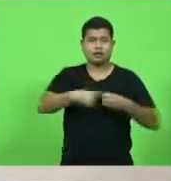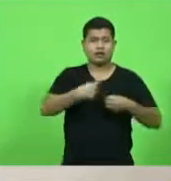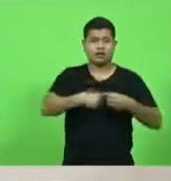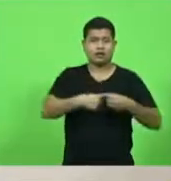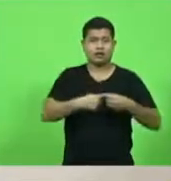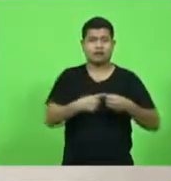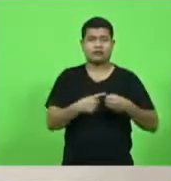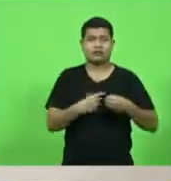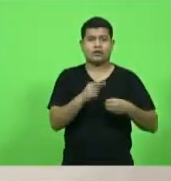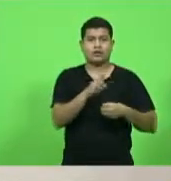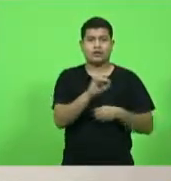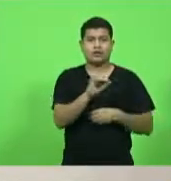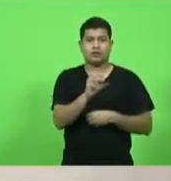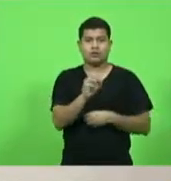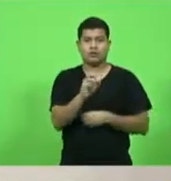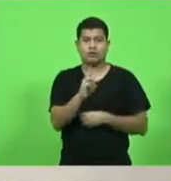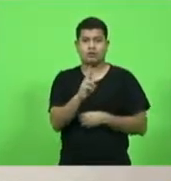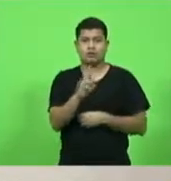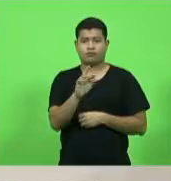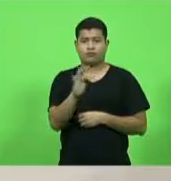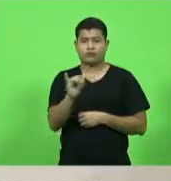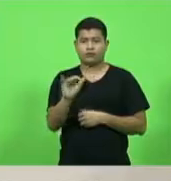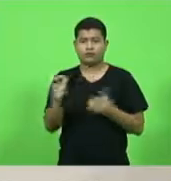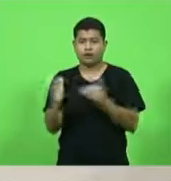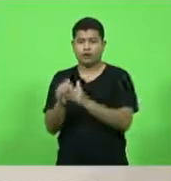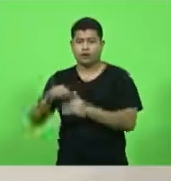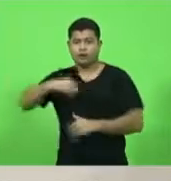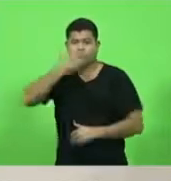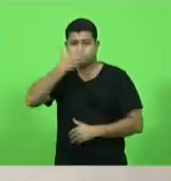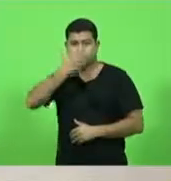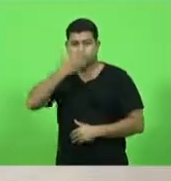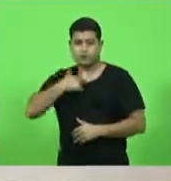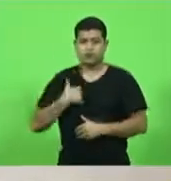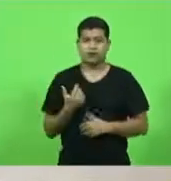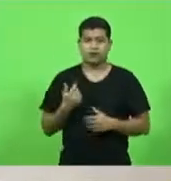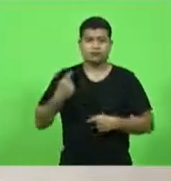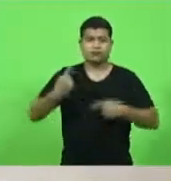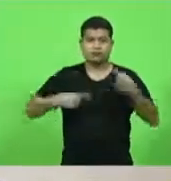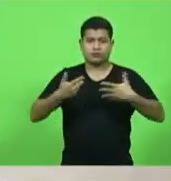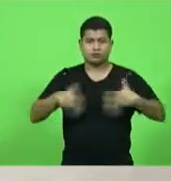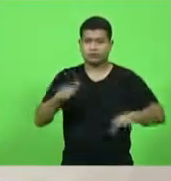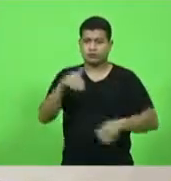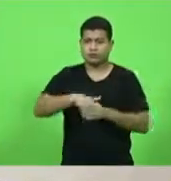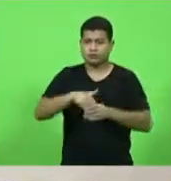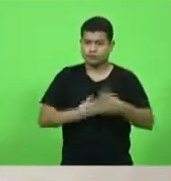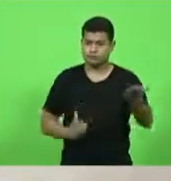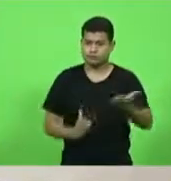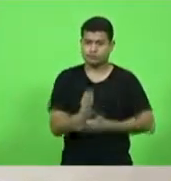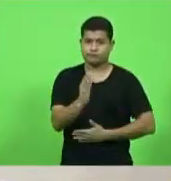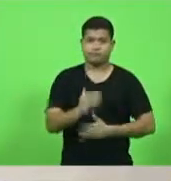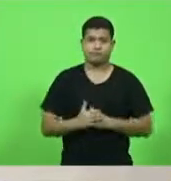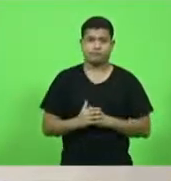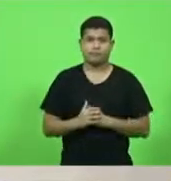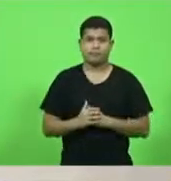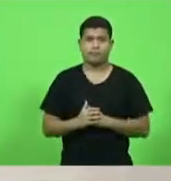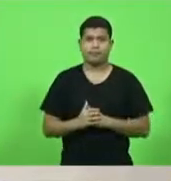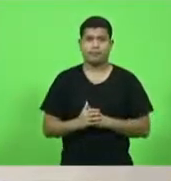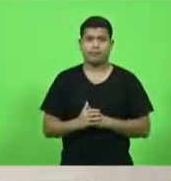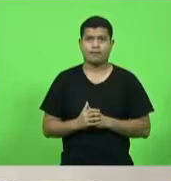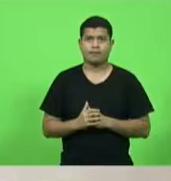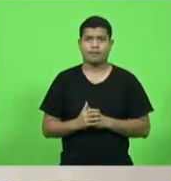Rio Rufino e Urubici. Discussão, votação, aprovado.